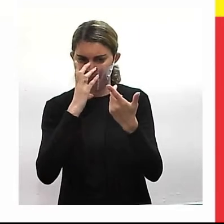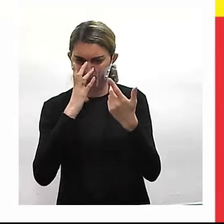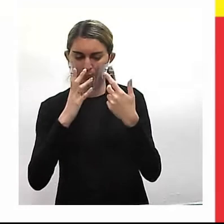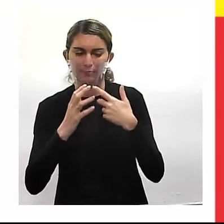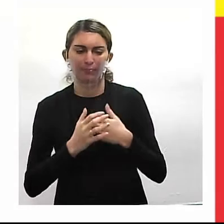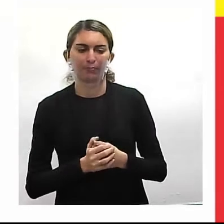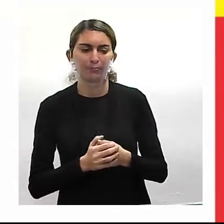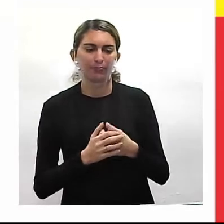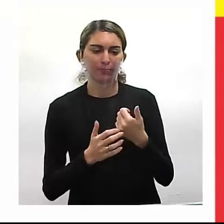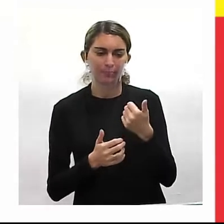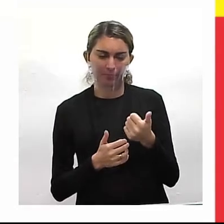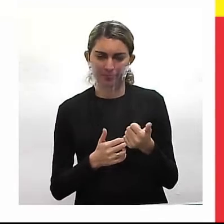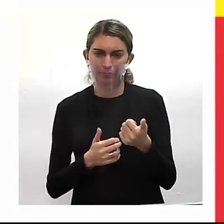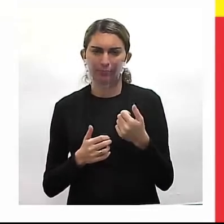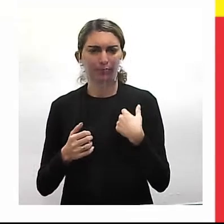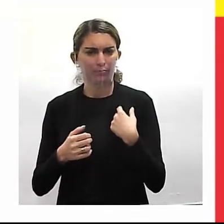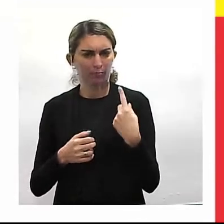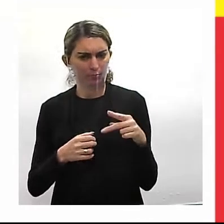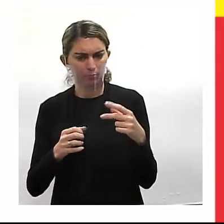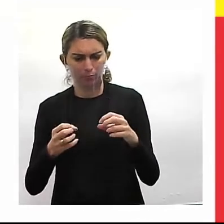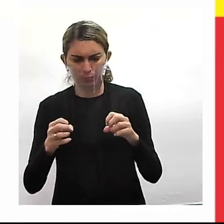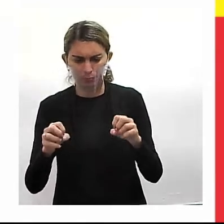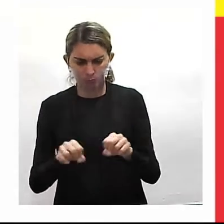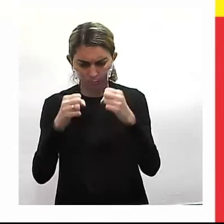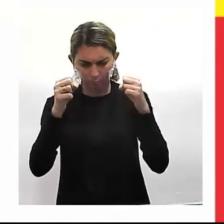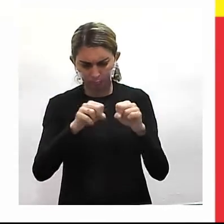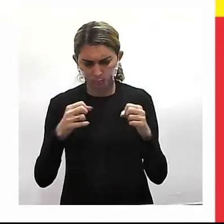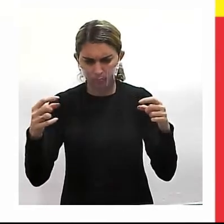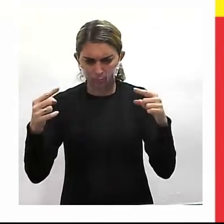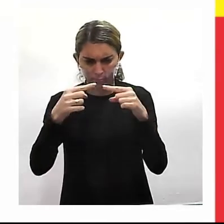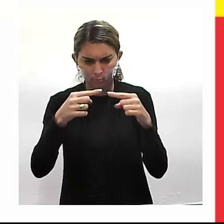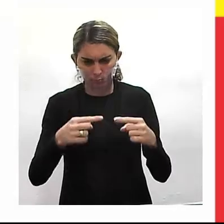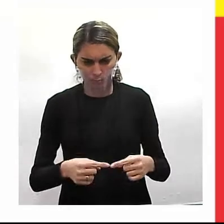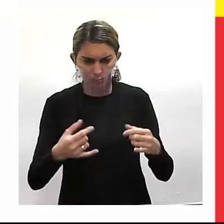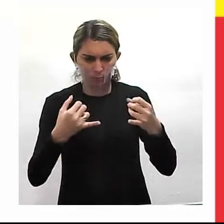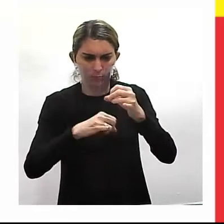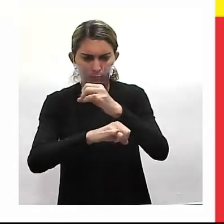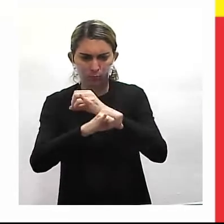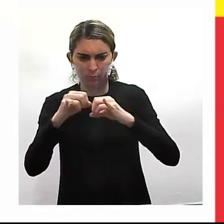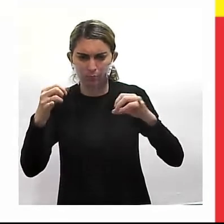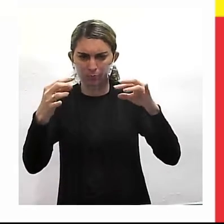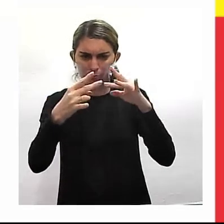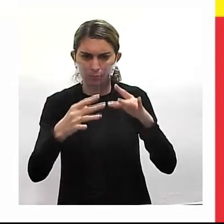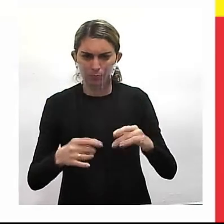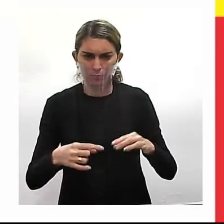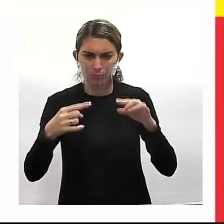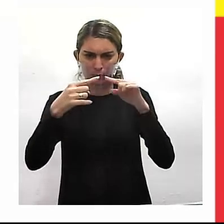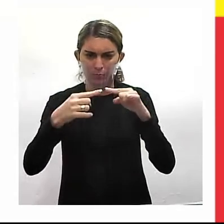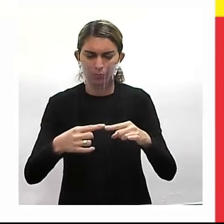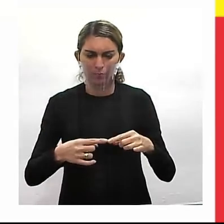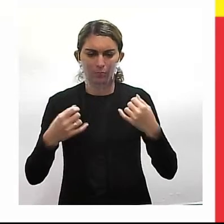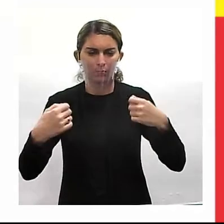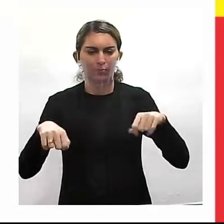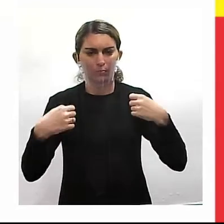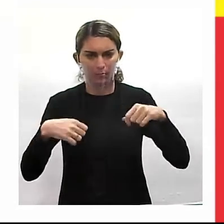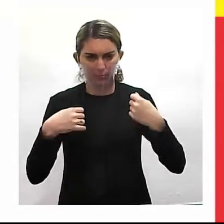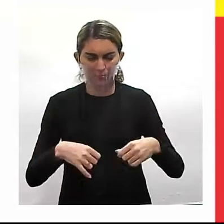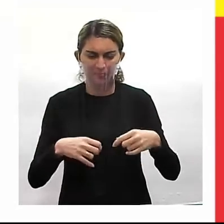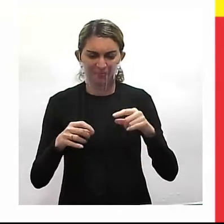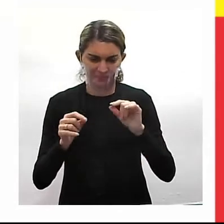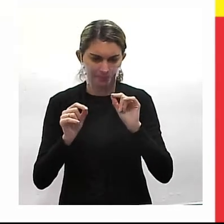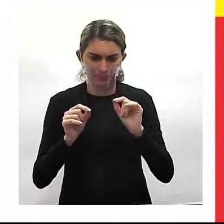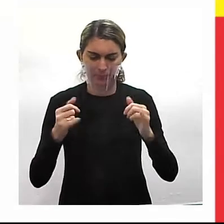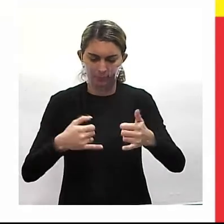aí, tá? Para romper as ligações entre os íons, é necessário